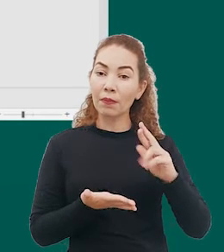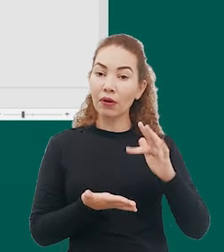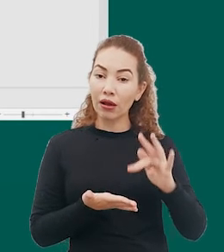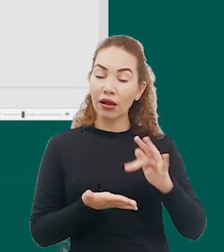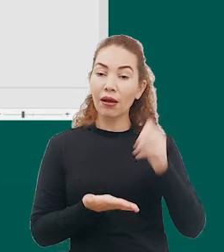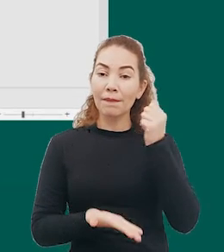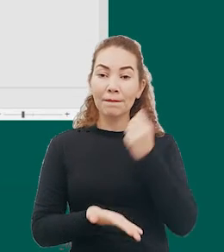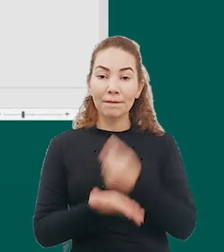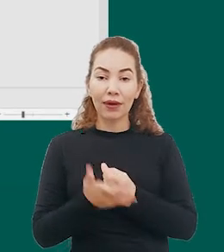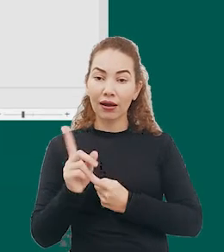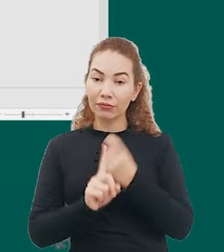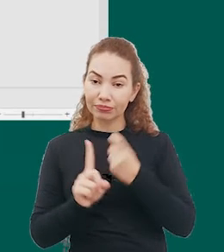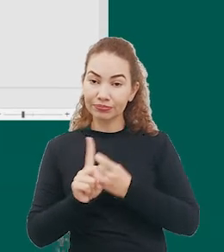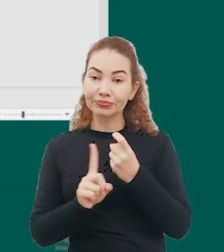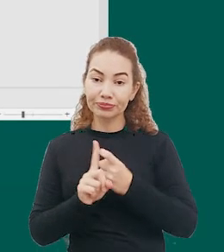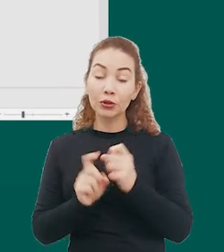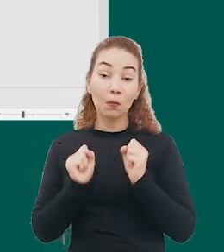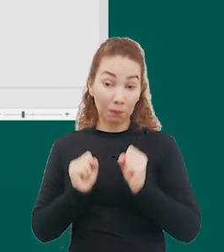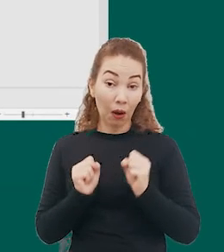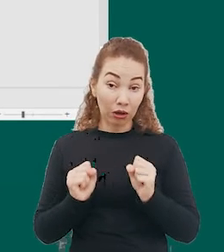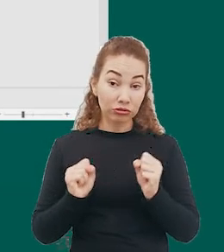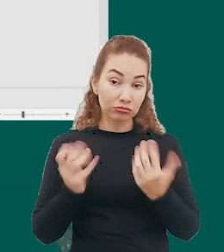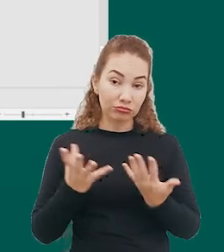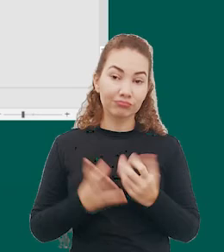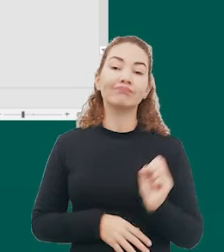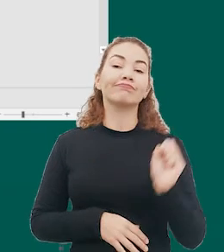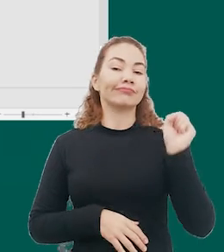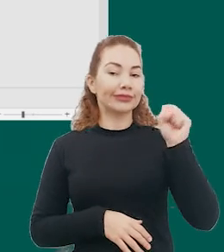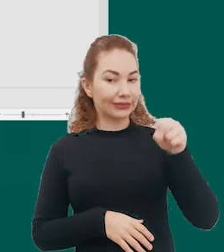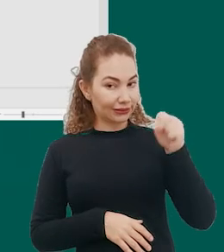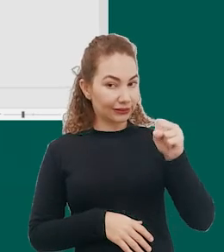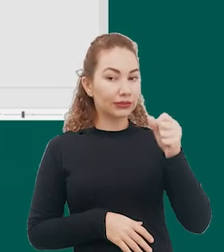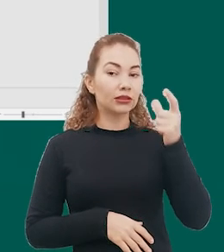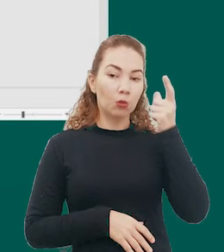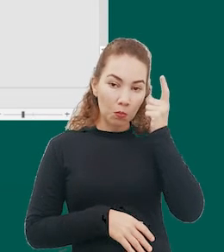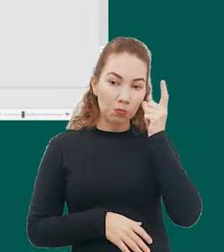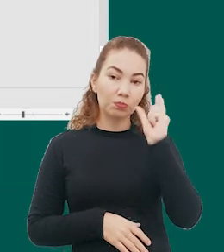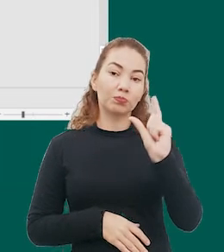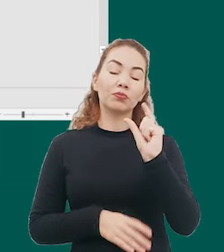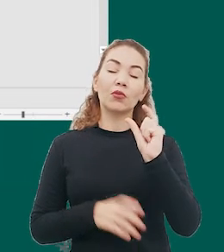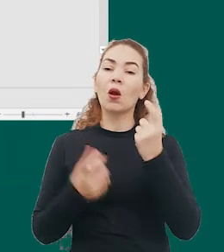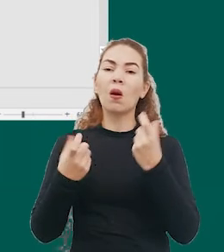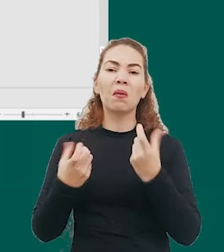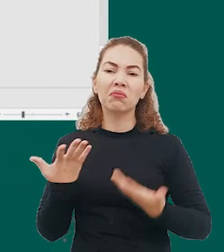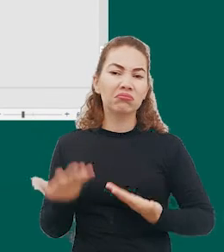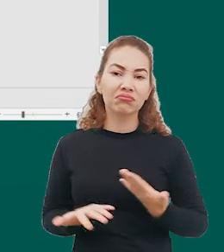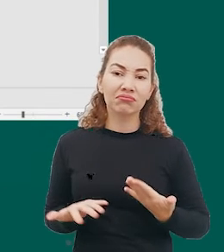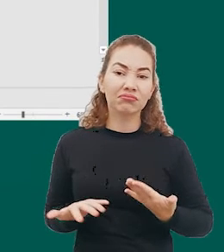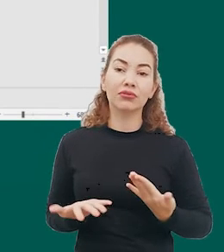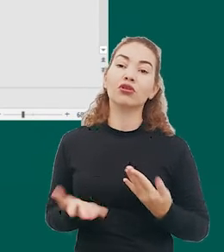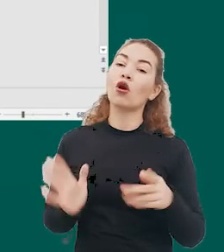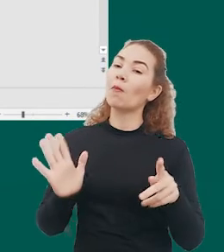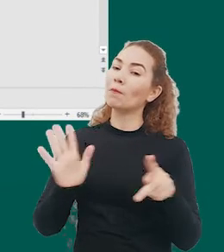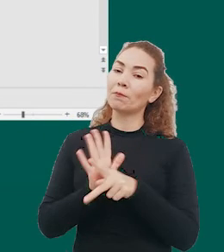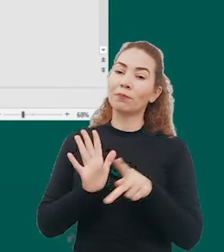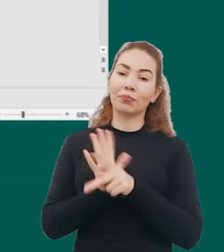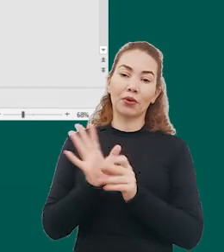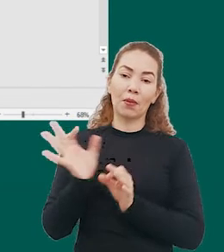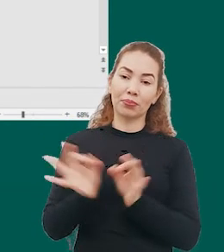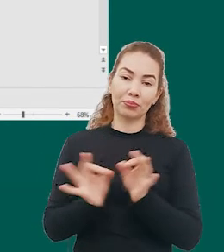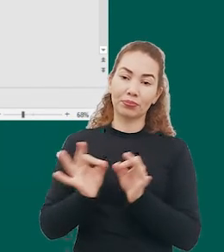pagar ele mensalmente. É possível? Sim, é possível. Onde eu faço isso? No próprio